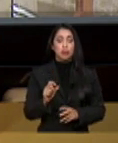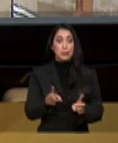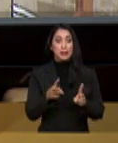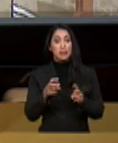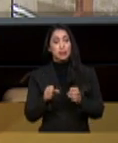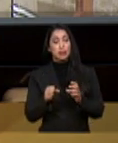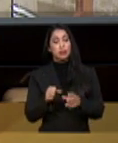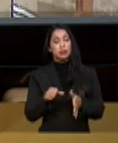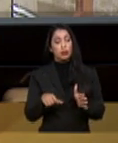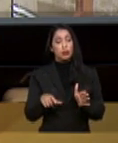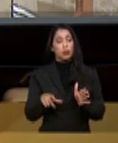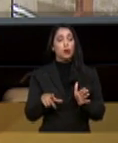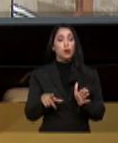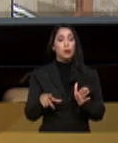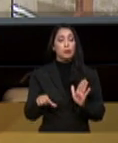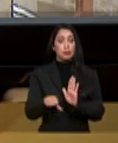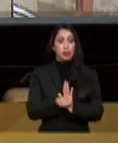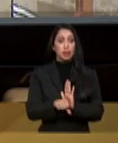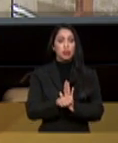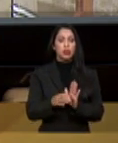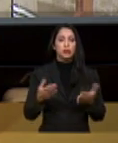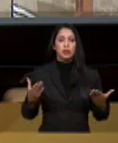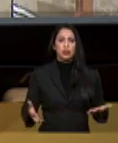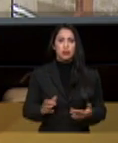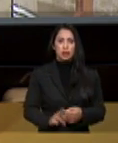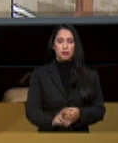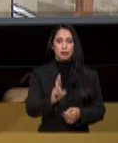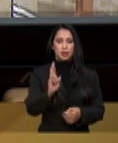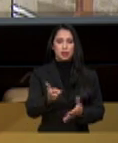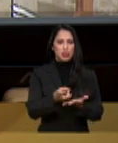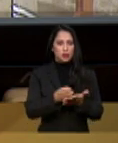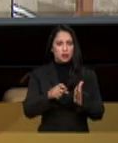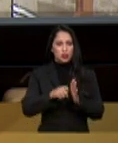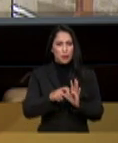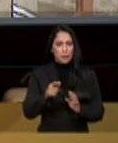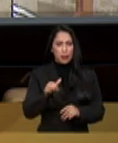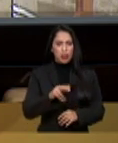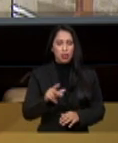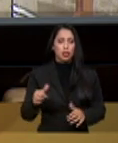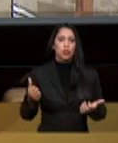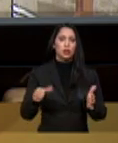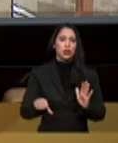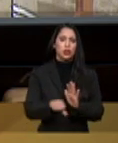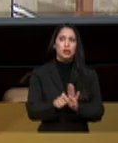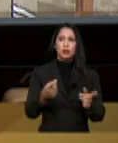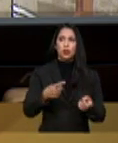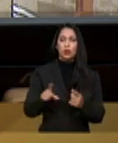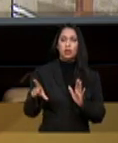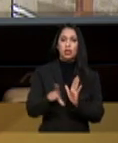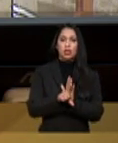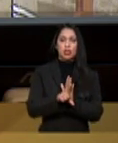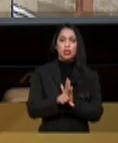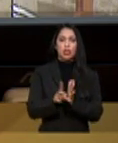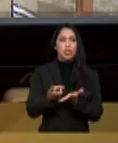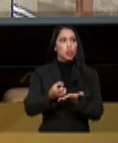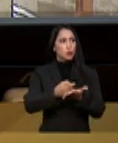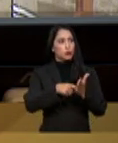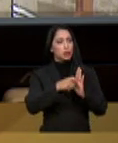da persecução penal. Condicionar a representação fiscal para fins penais dos crimes contra a ordem tributária e a previdência